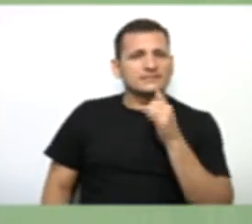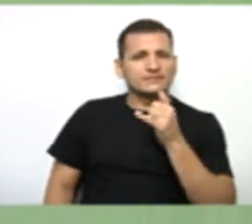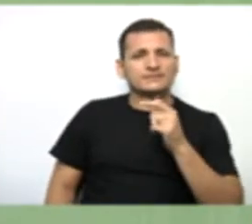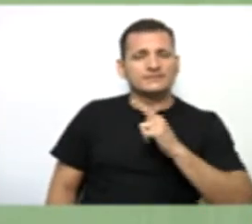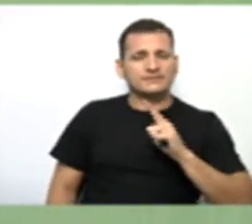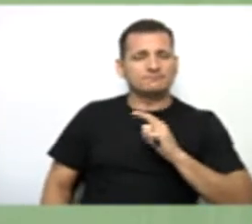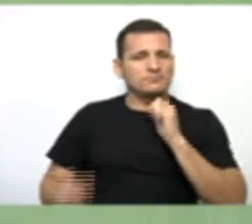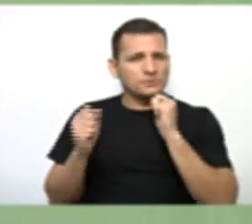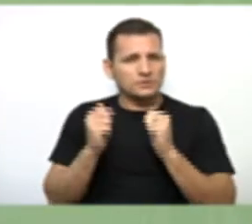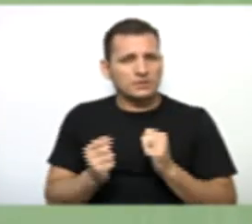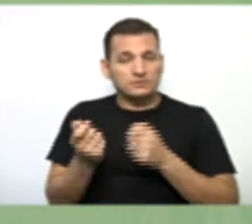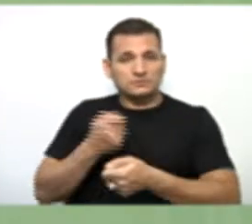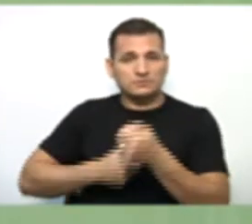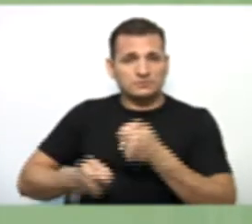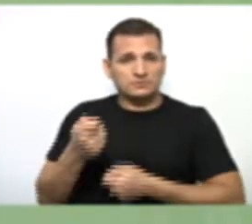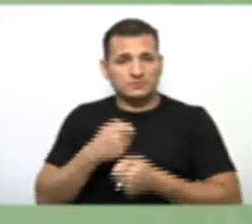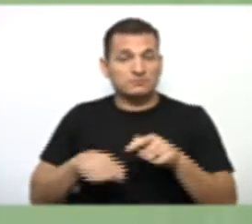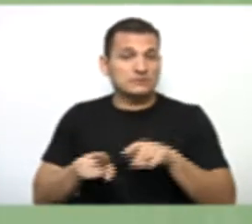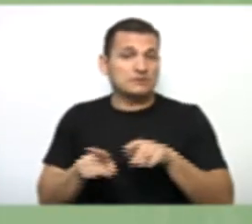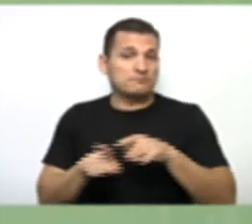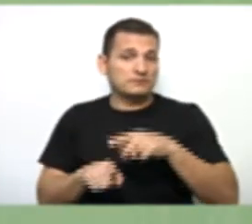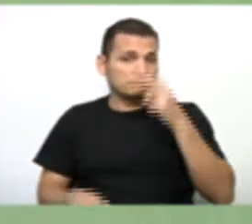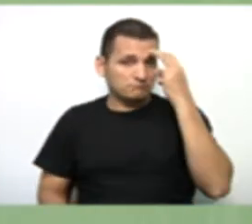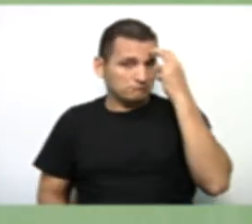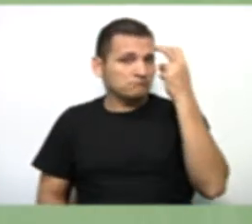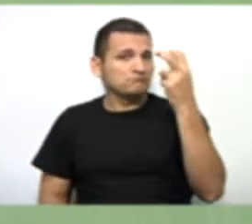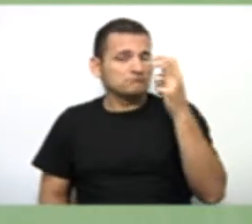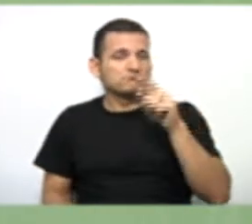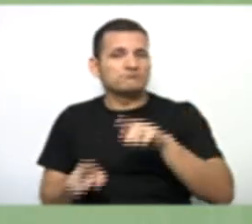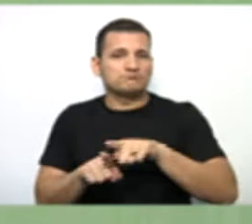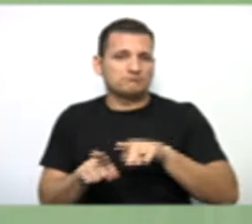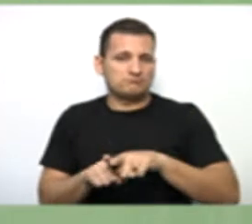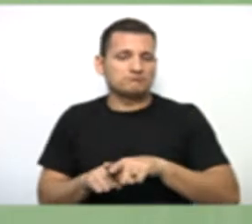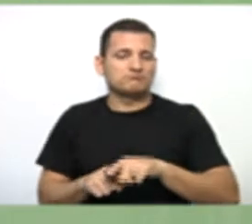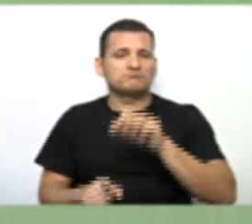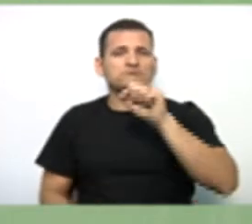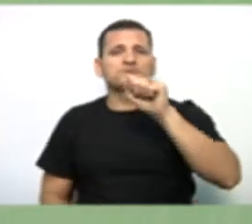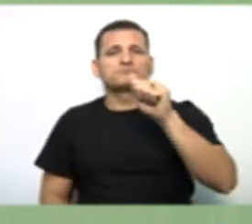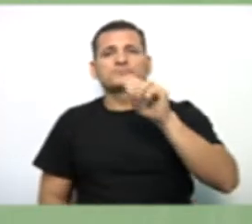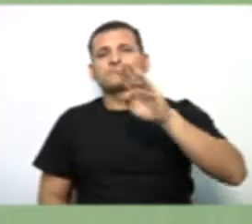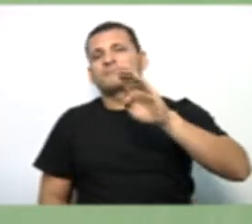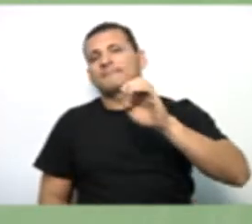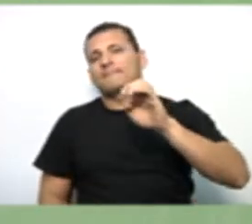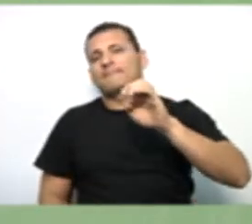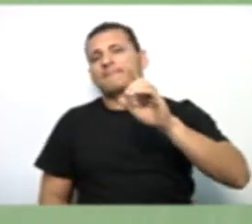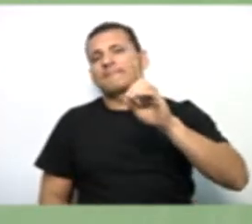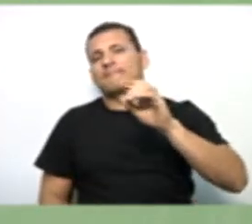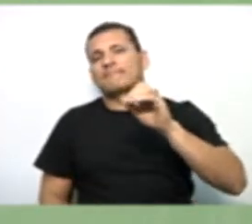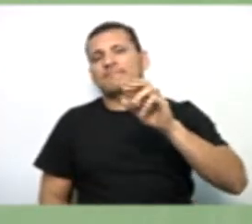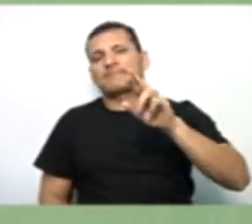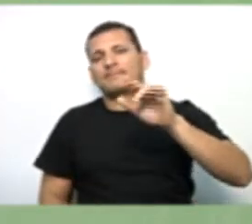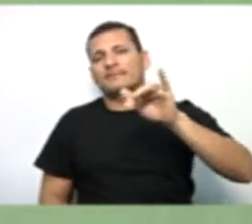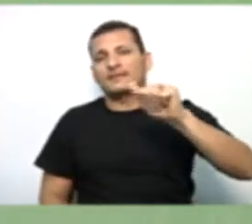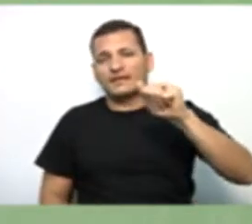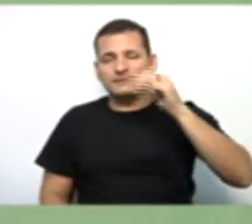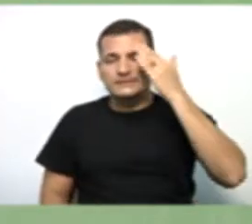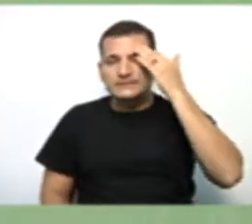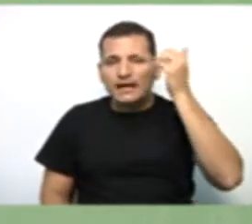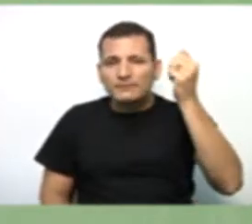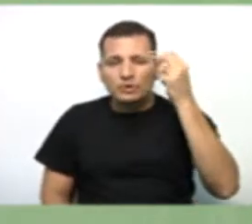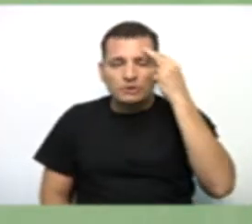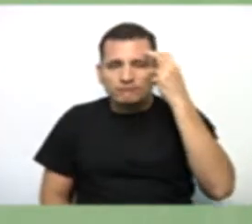numa negociação e sabedoria, eu vou grifar isso daqui, olha, não adianta só ter poder, mas quem tem poder